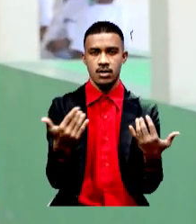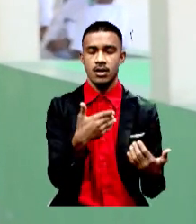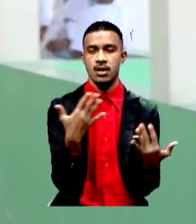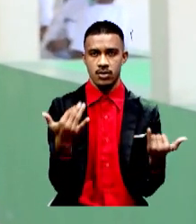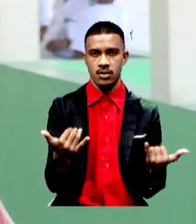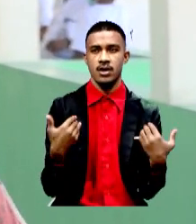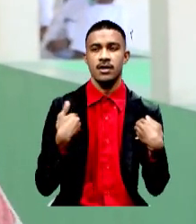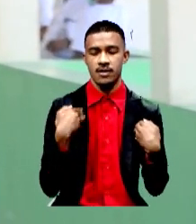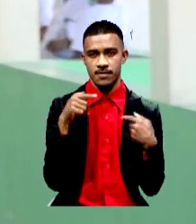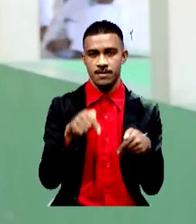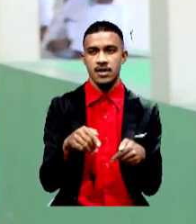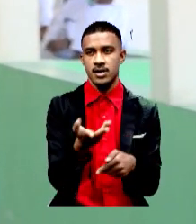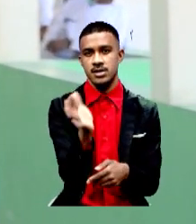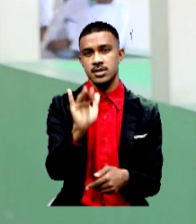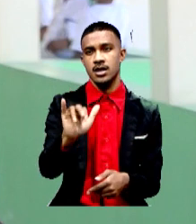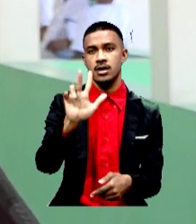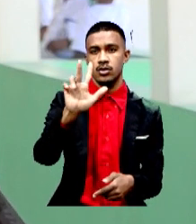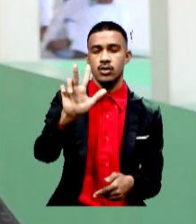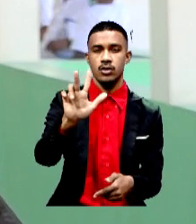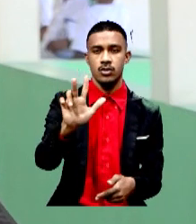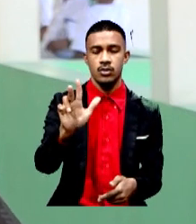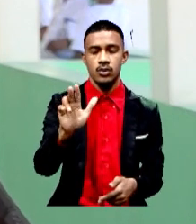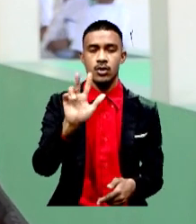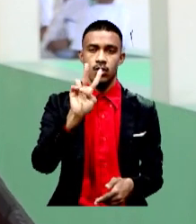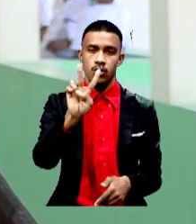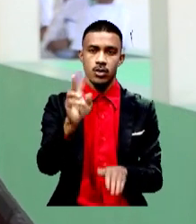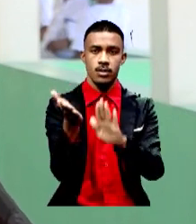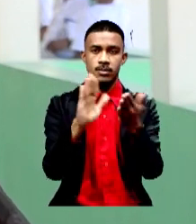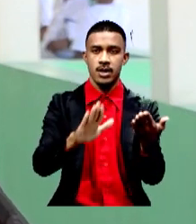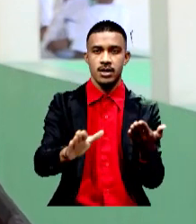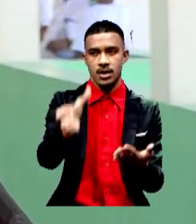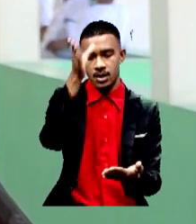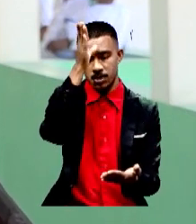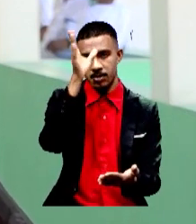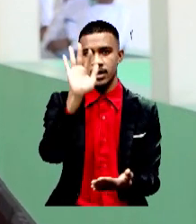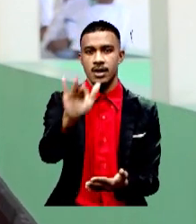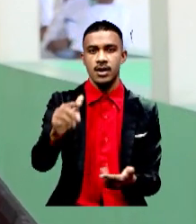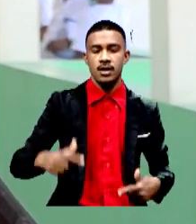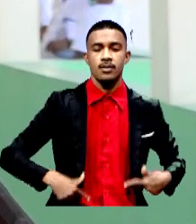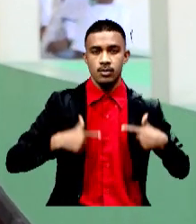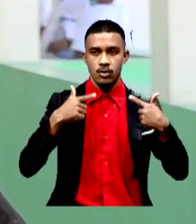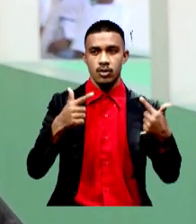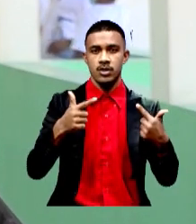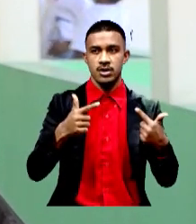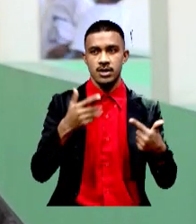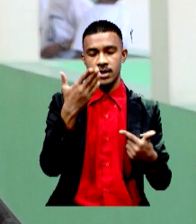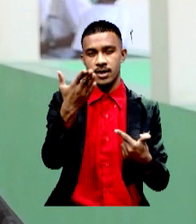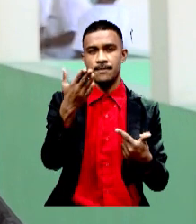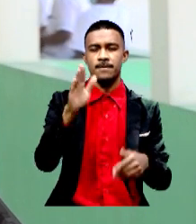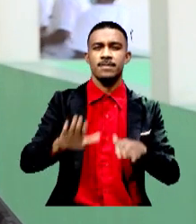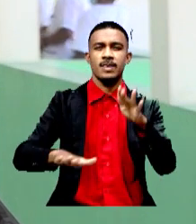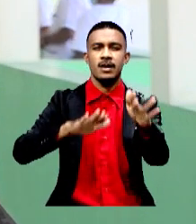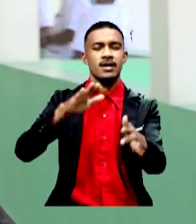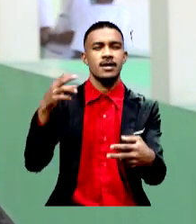de ser lá em Tolu, na rua Macmate, era 14 meses da oquim. 14 meses moras. 14 meses lá o Arbeiro, pois